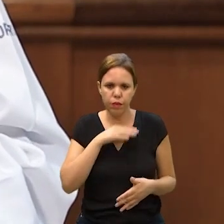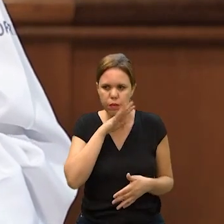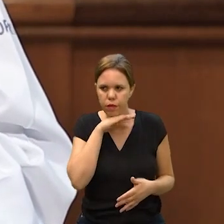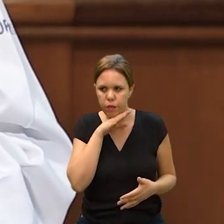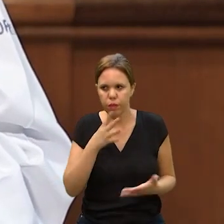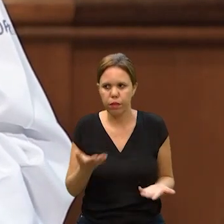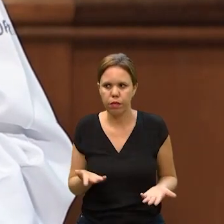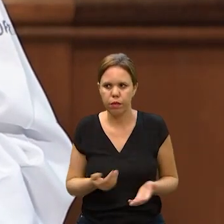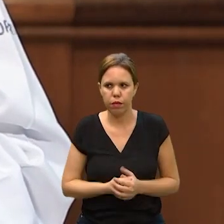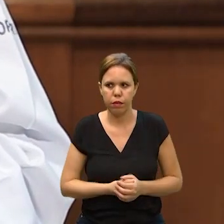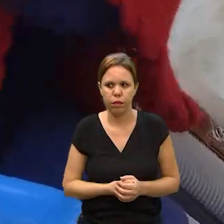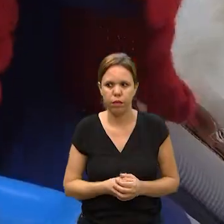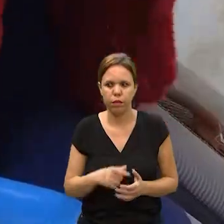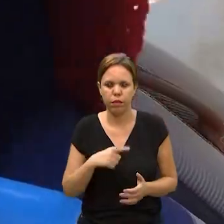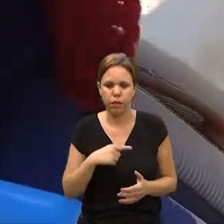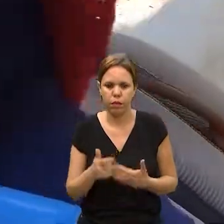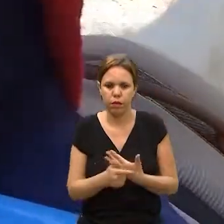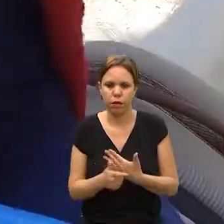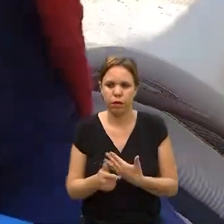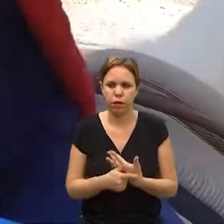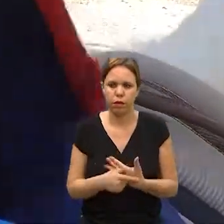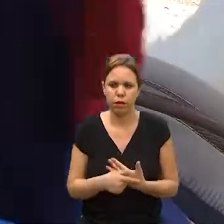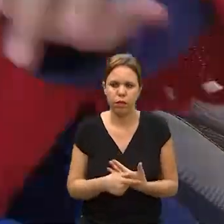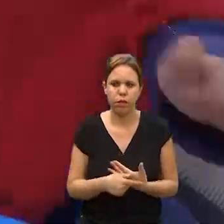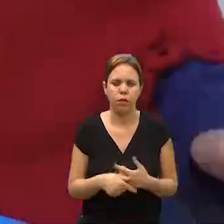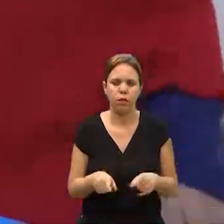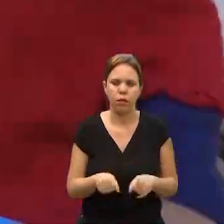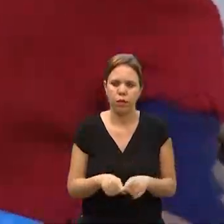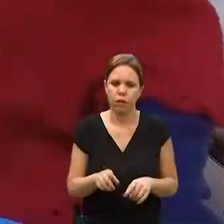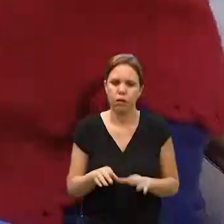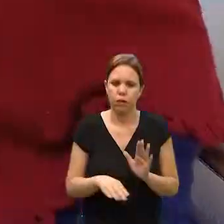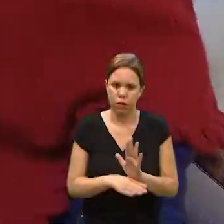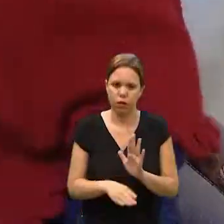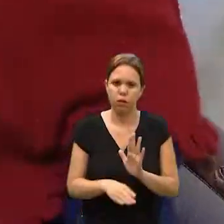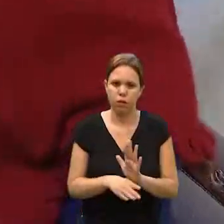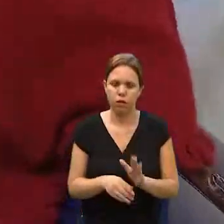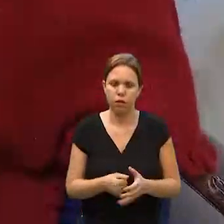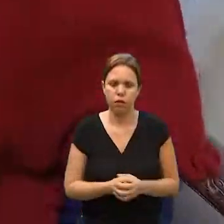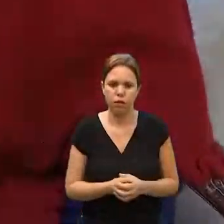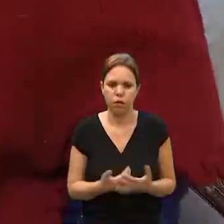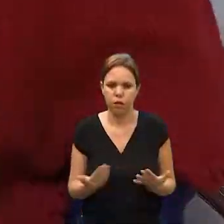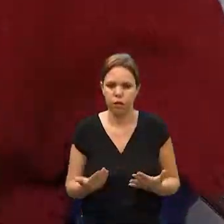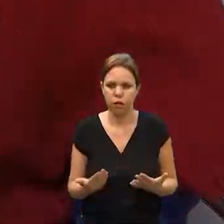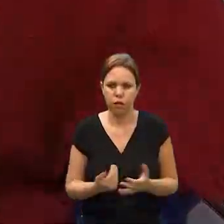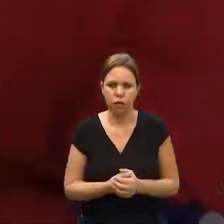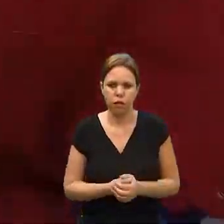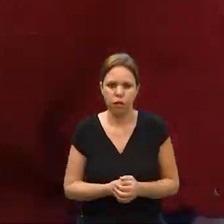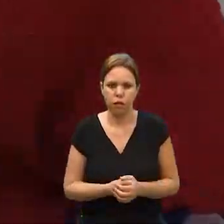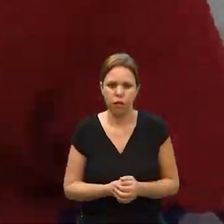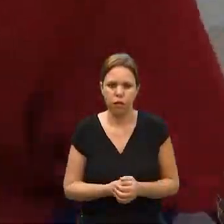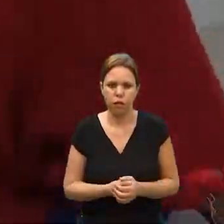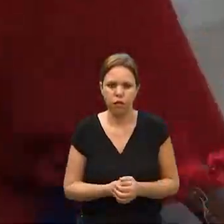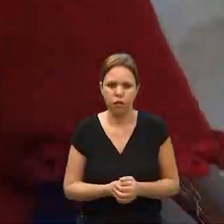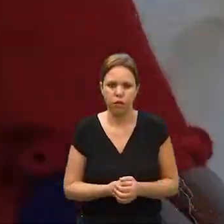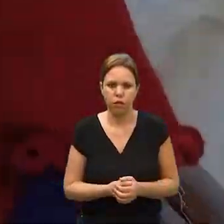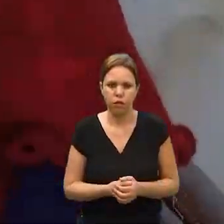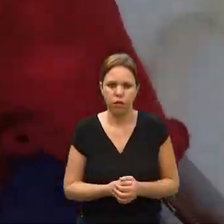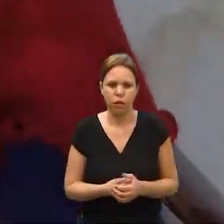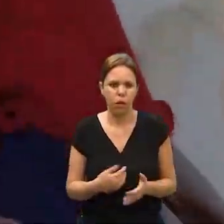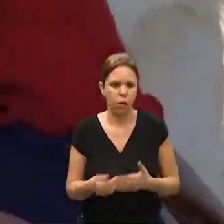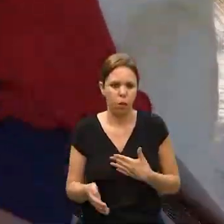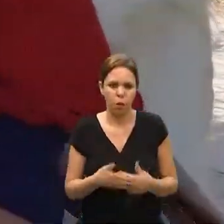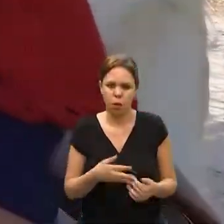animal, aconchego, né? Tem esse papel que também acaba provavelmente ajudando. Agora, como para